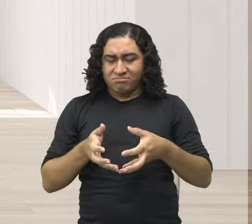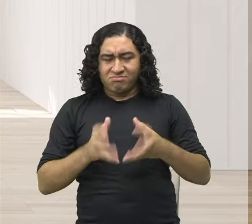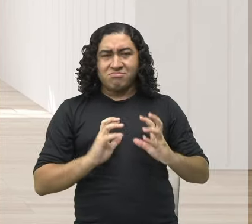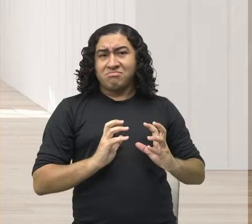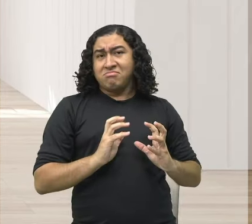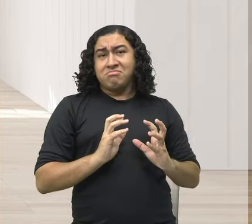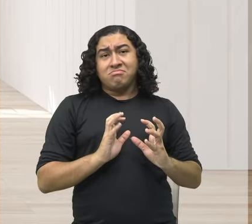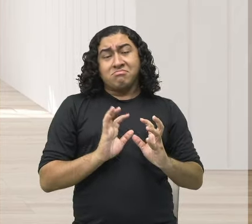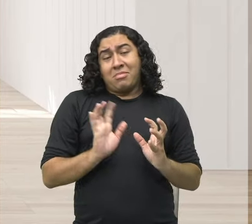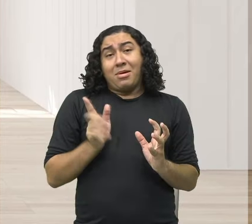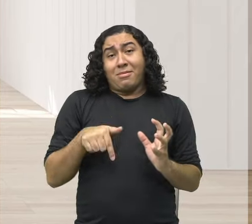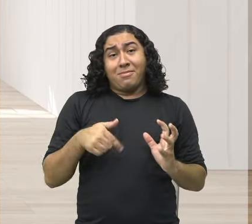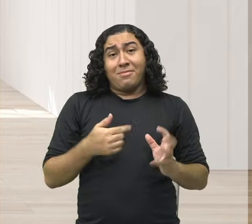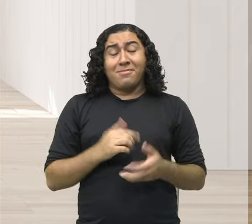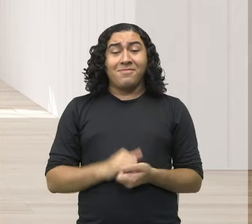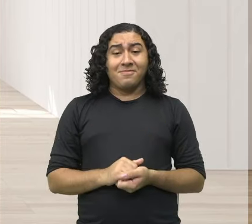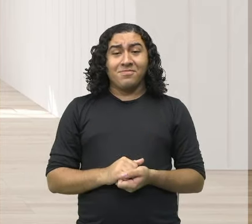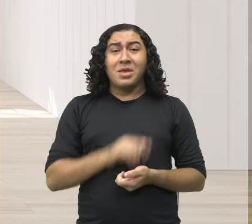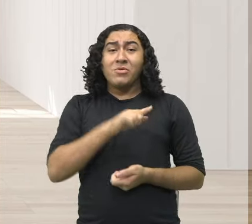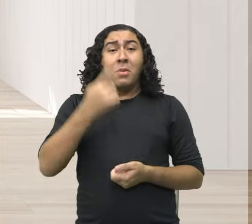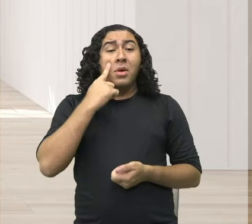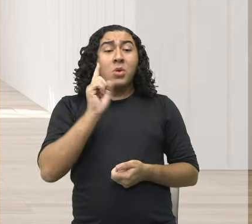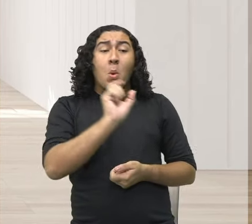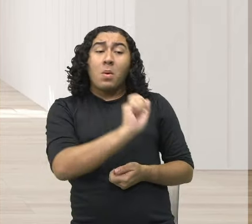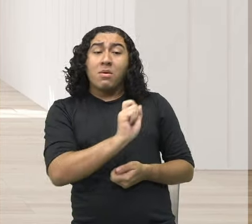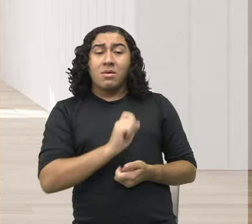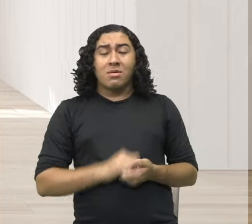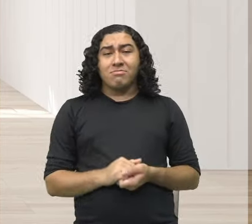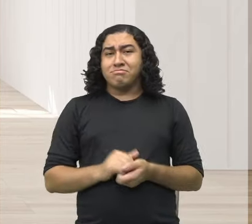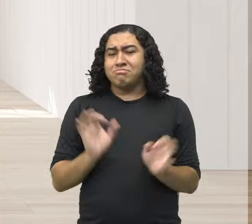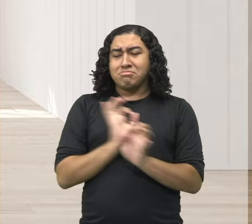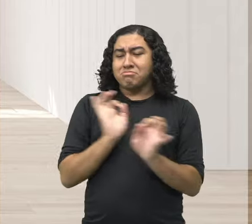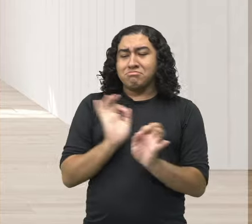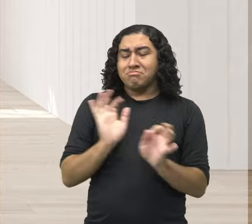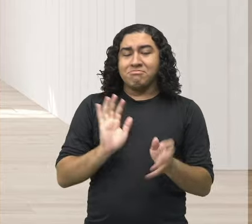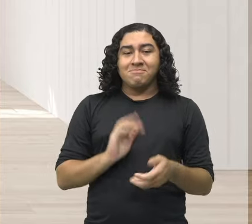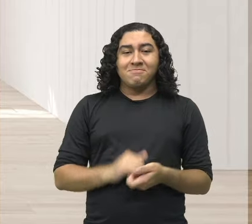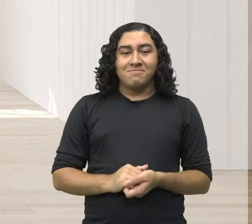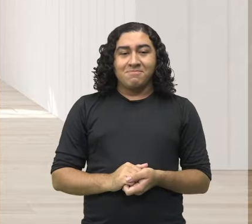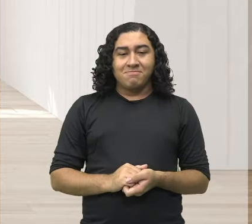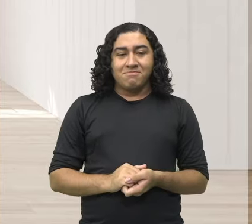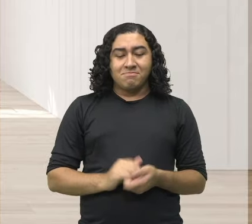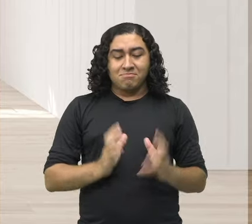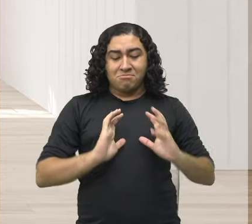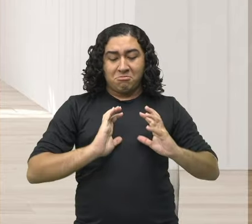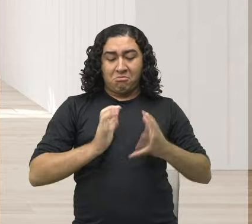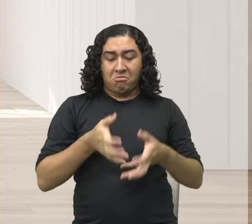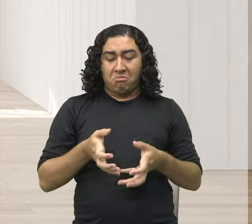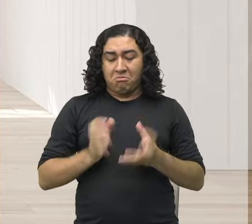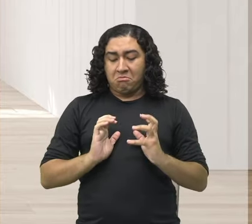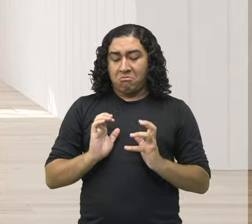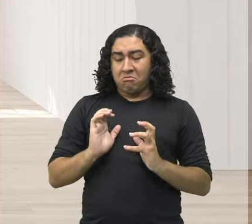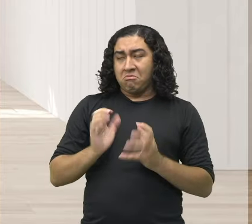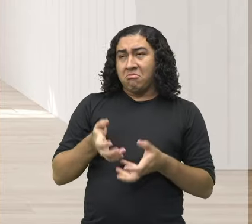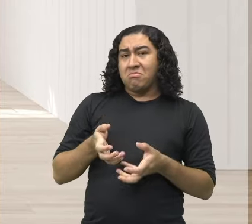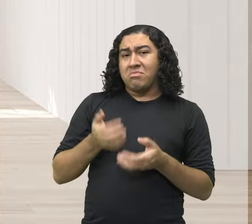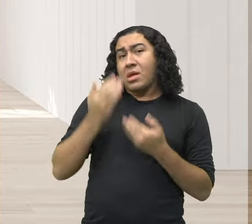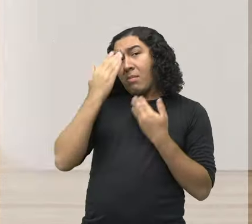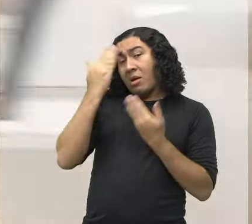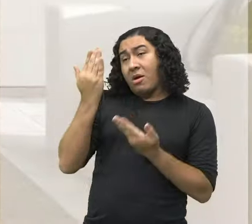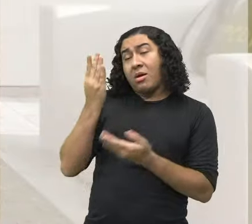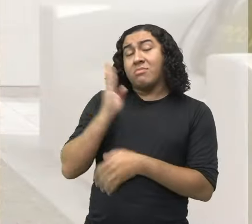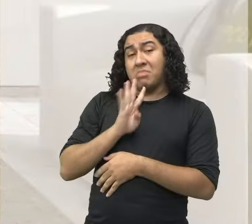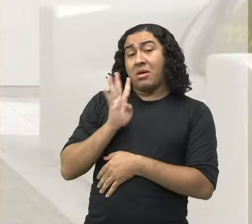uma bola." Você pensou que fosse o quê? "Nada não." O garoto agradeceu, disse legal de